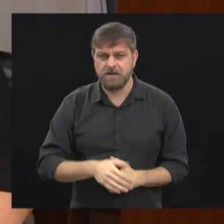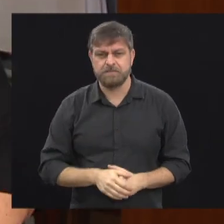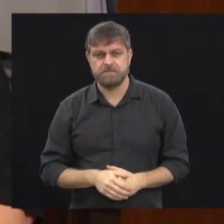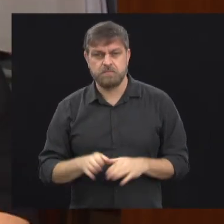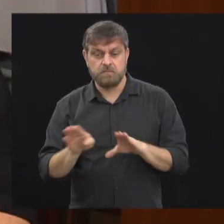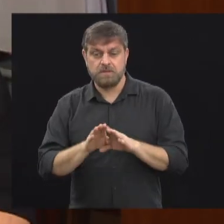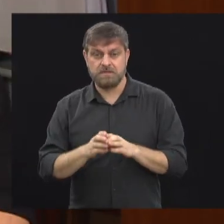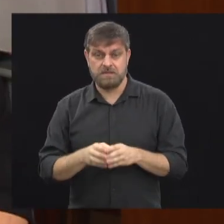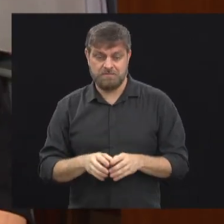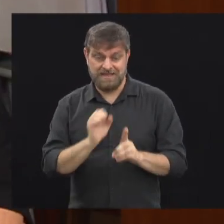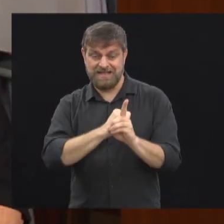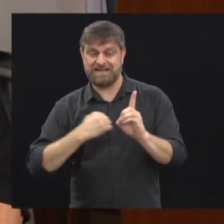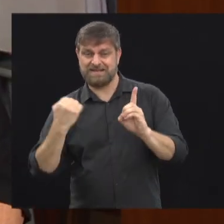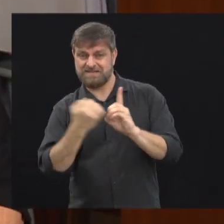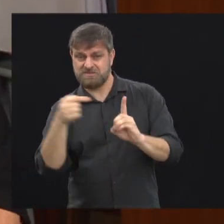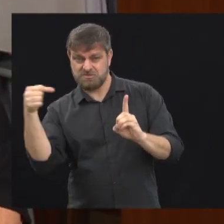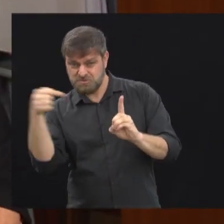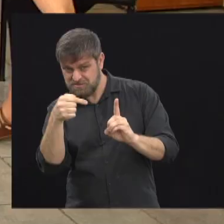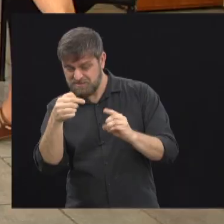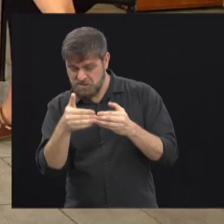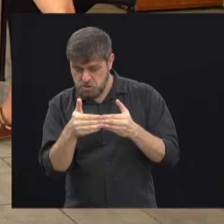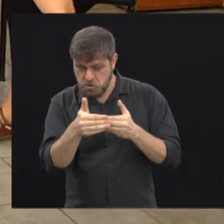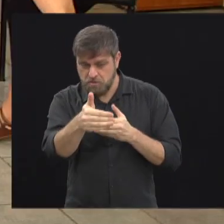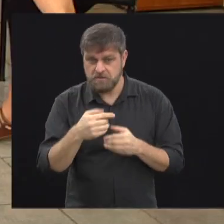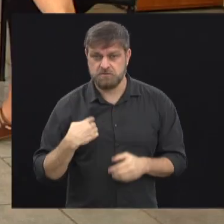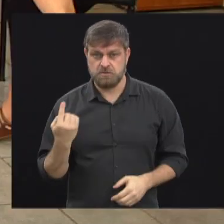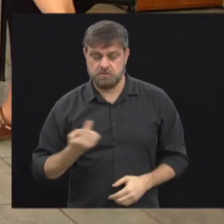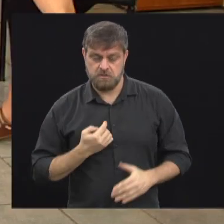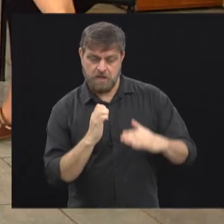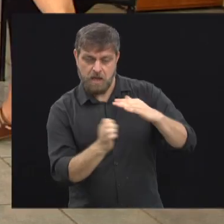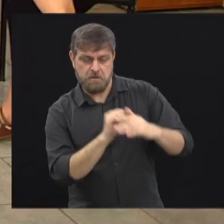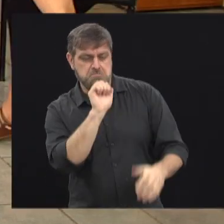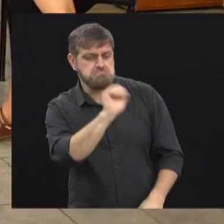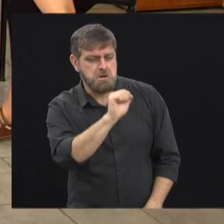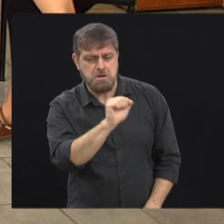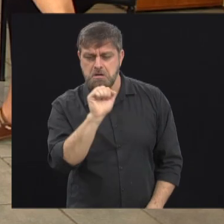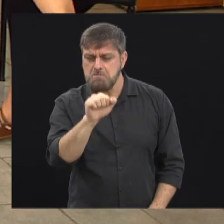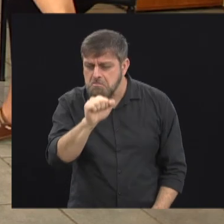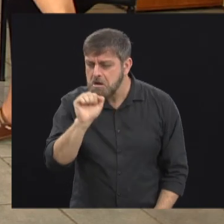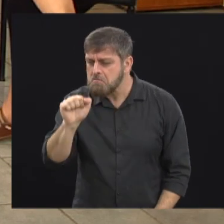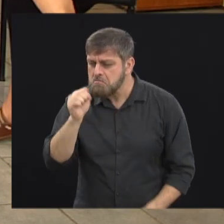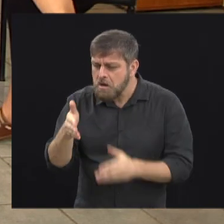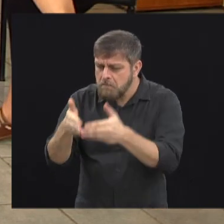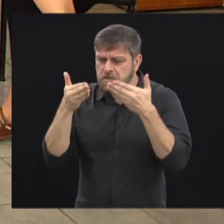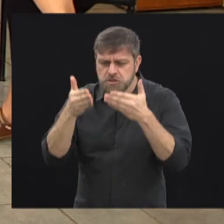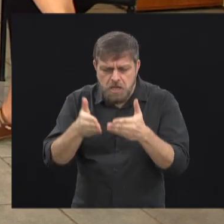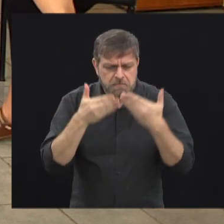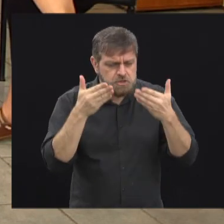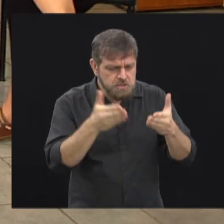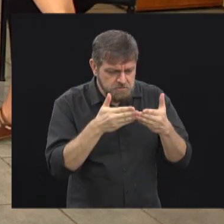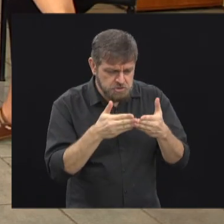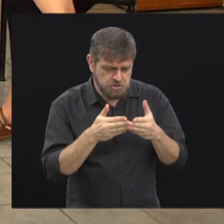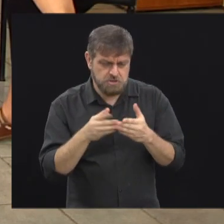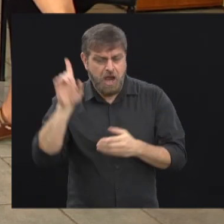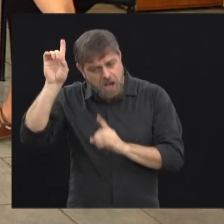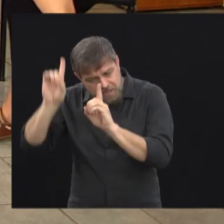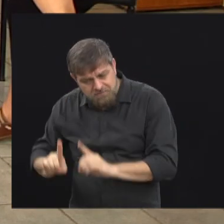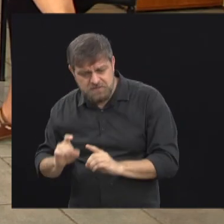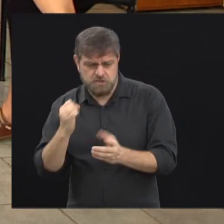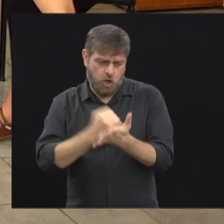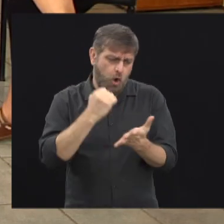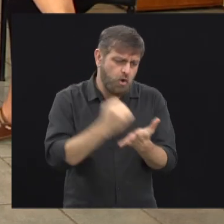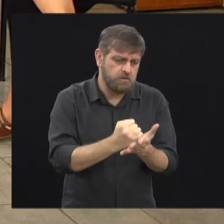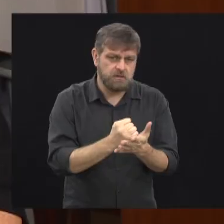à própria sociedade, o início, nós batíamos a porta das empresas e